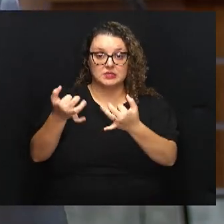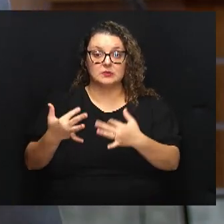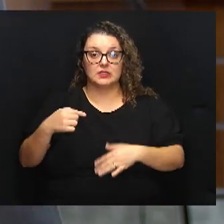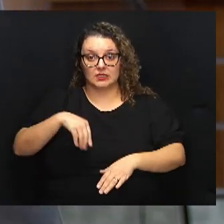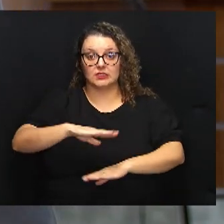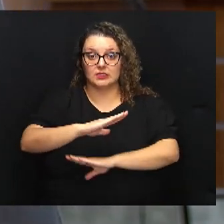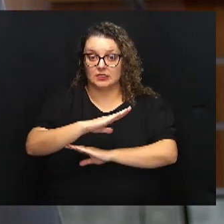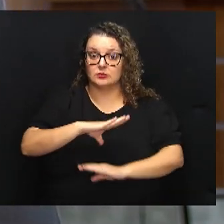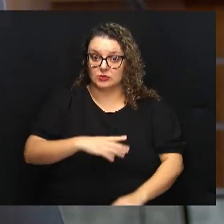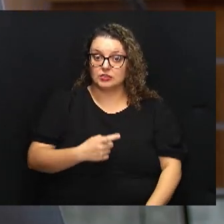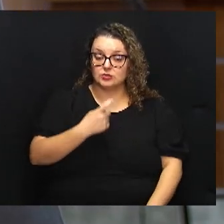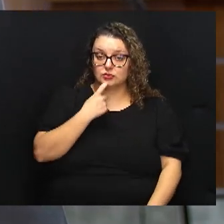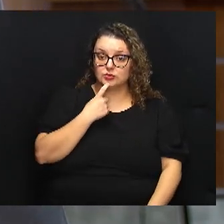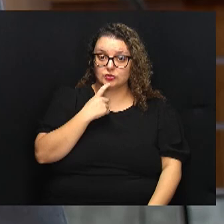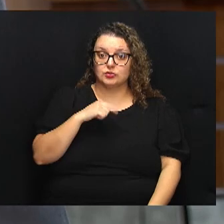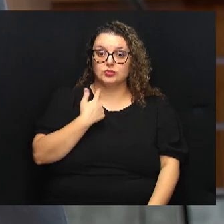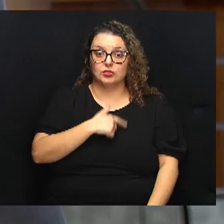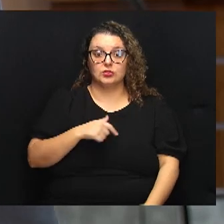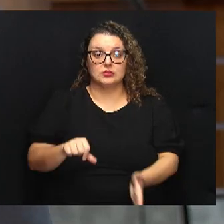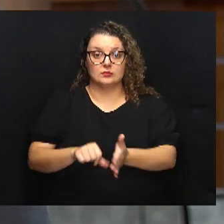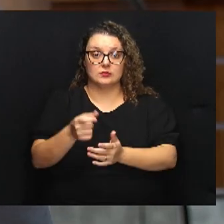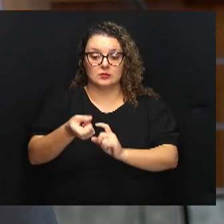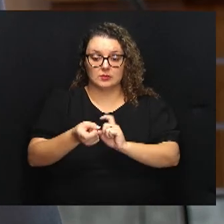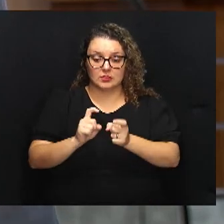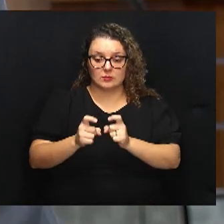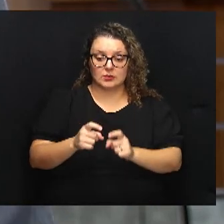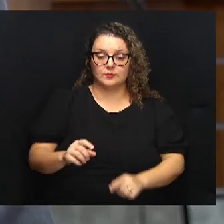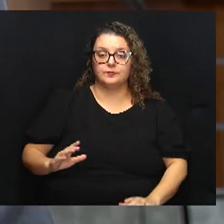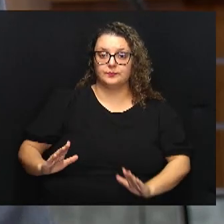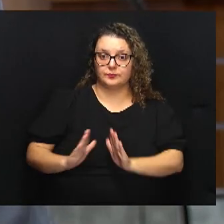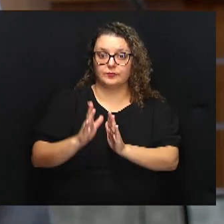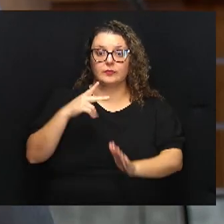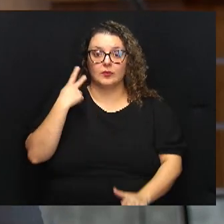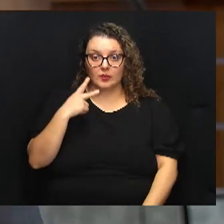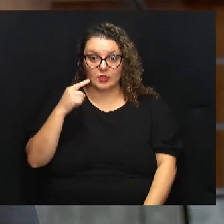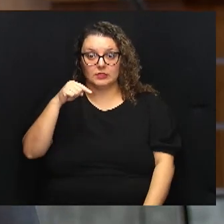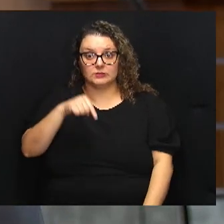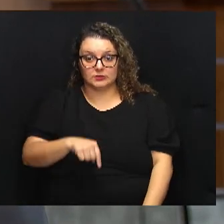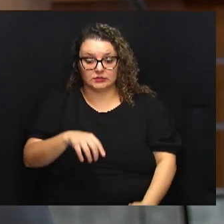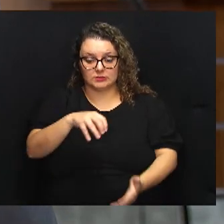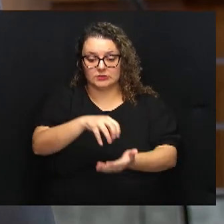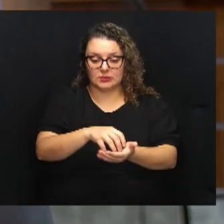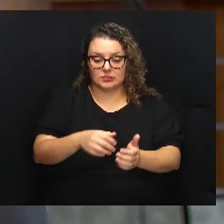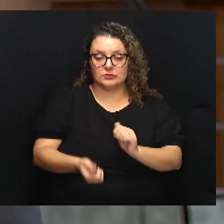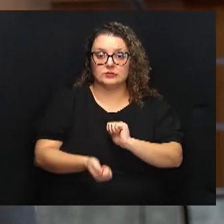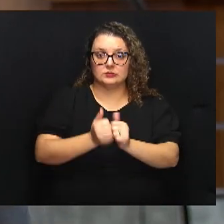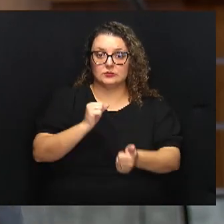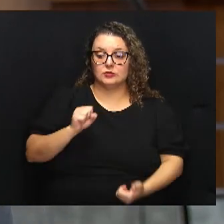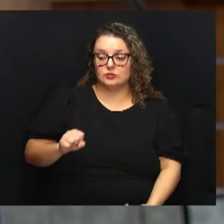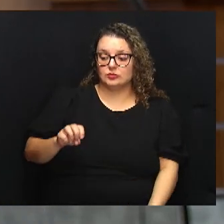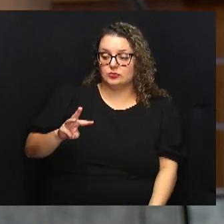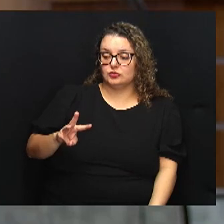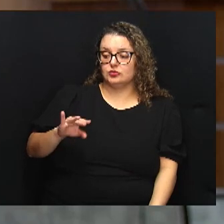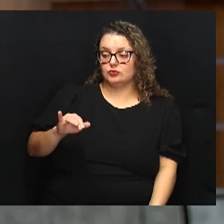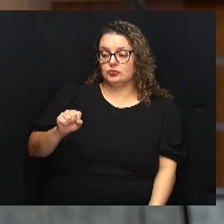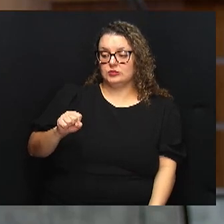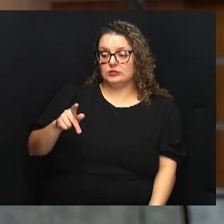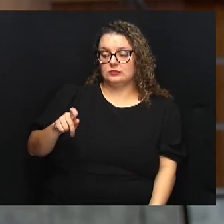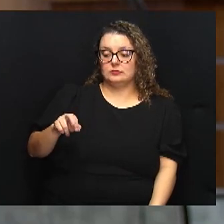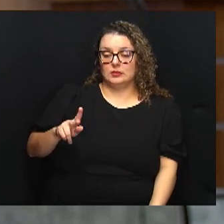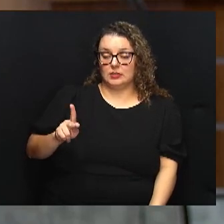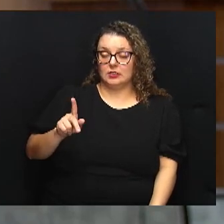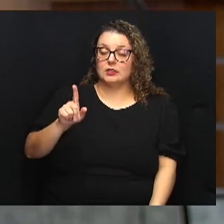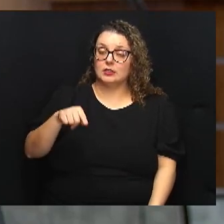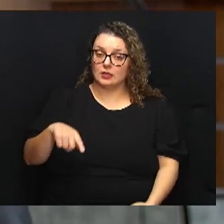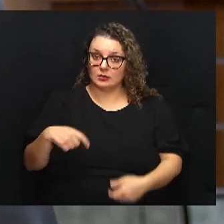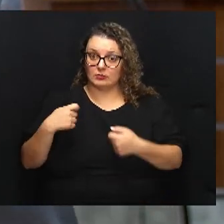de Campinas, através da nossa primeira reunião da frente parlamentar desse centro esportivo do Swiss Park, mas que é necessário